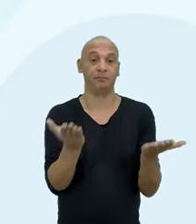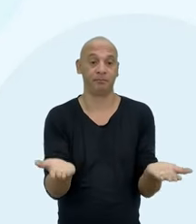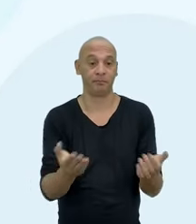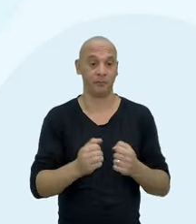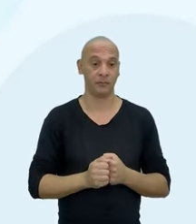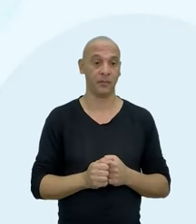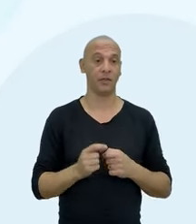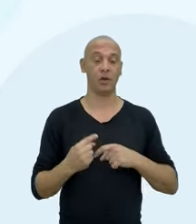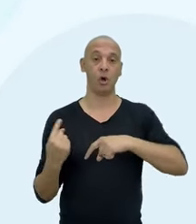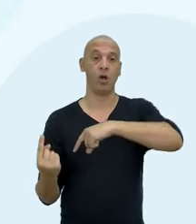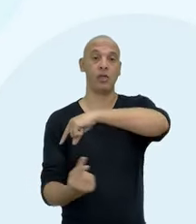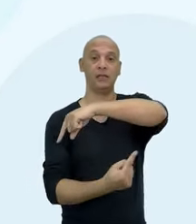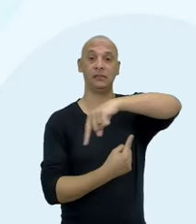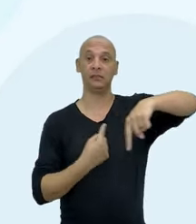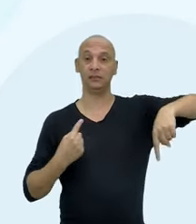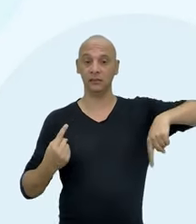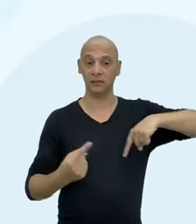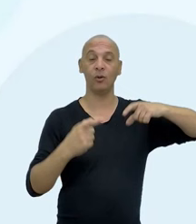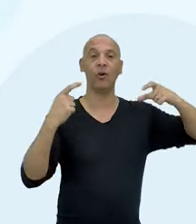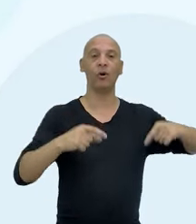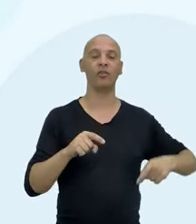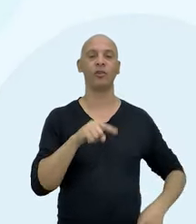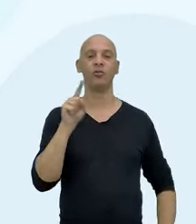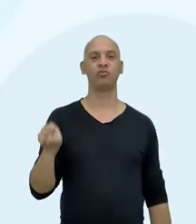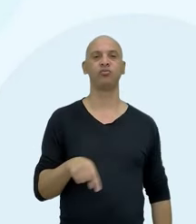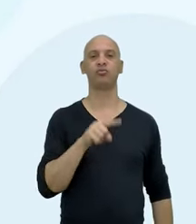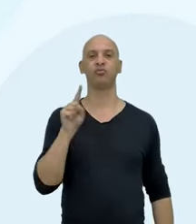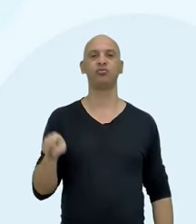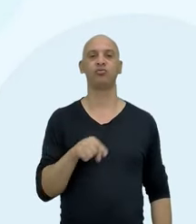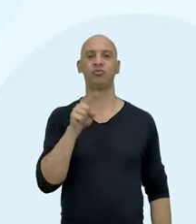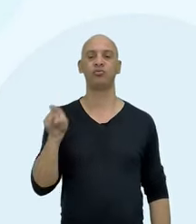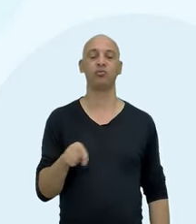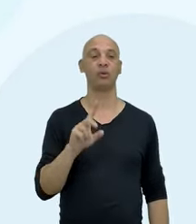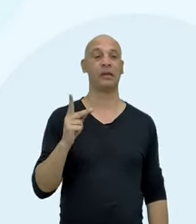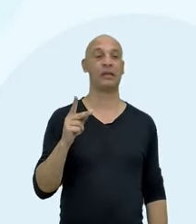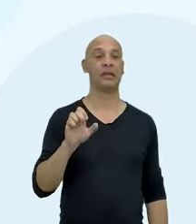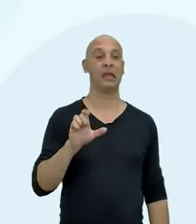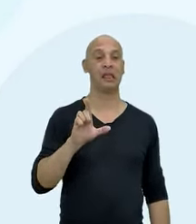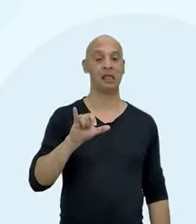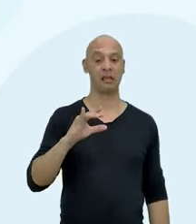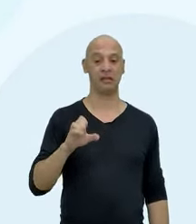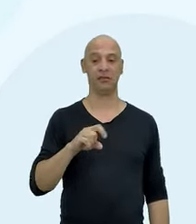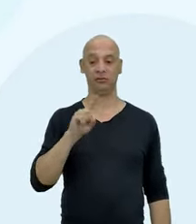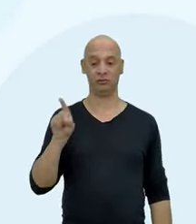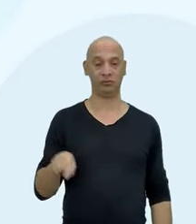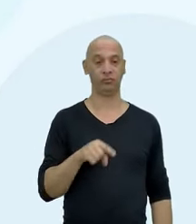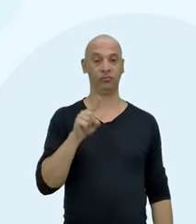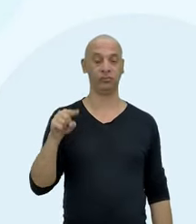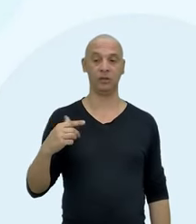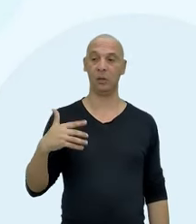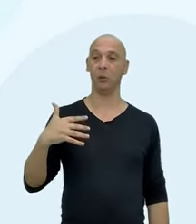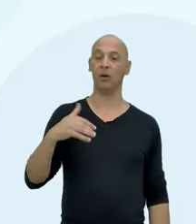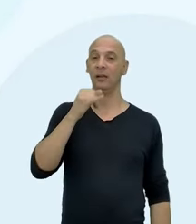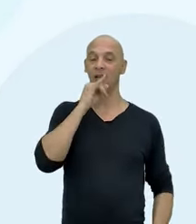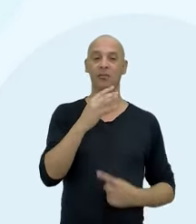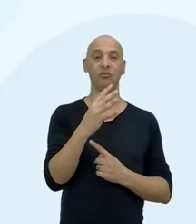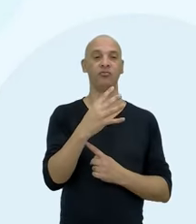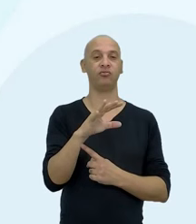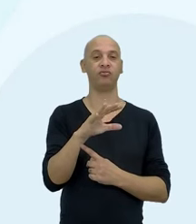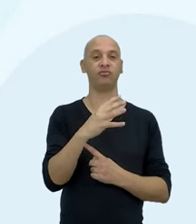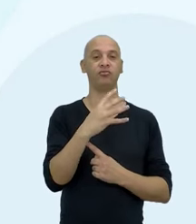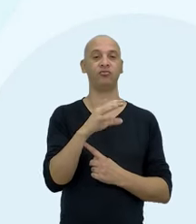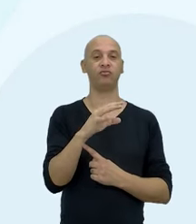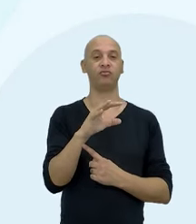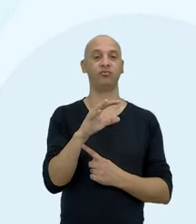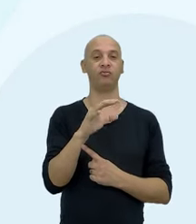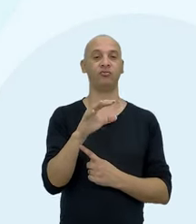simetria de rotação ela está presente nas velas se ela não tiver uma se ela tiver vibrando só fala o meu ventilador está com